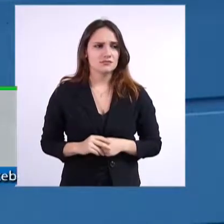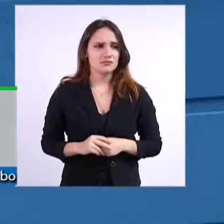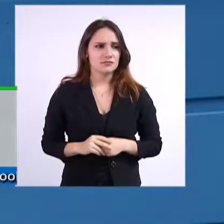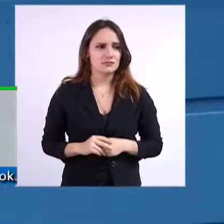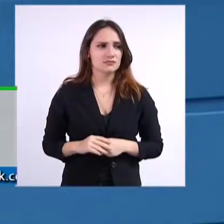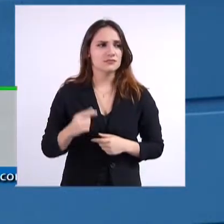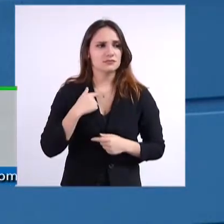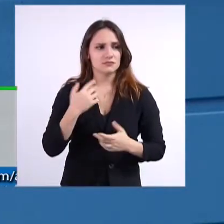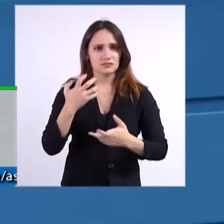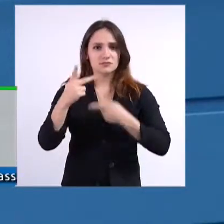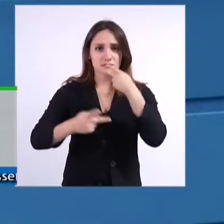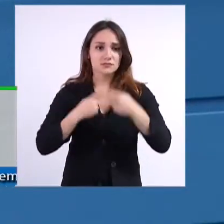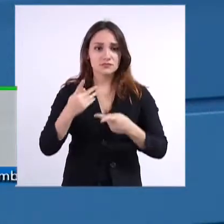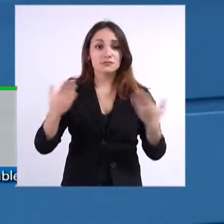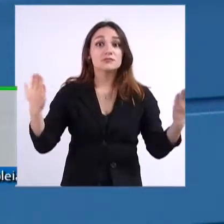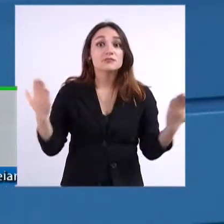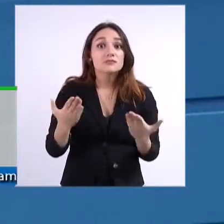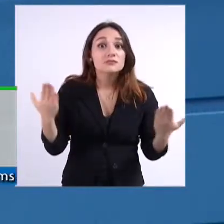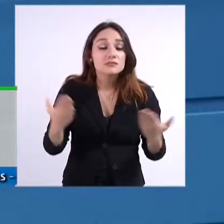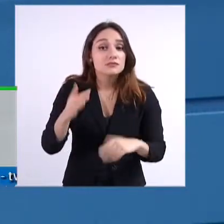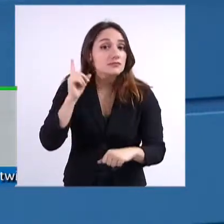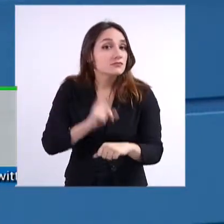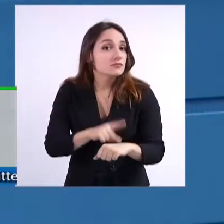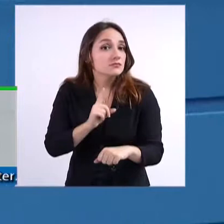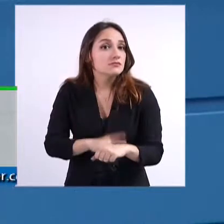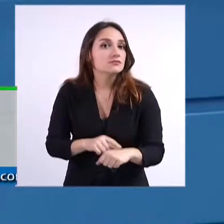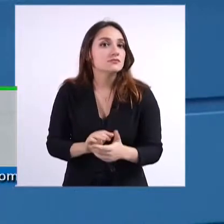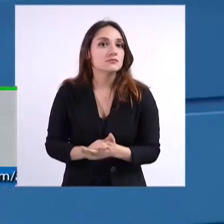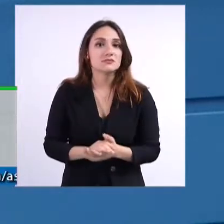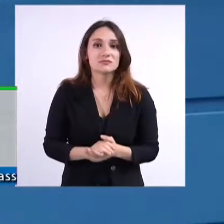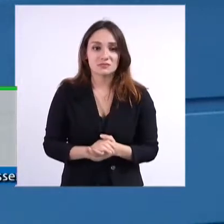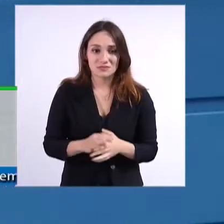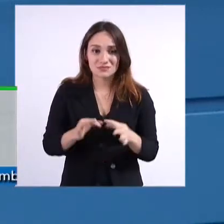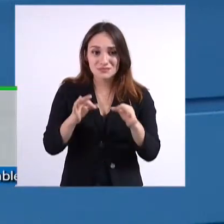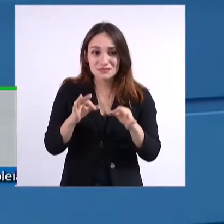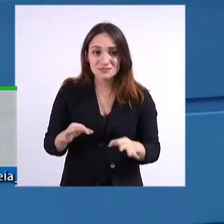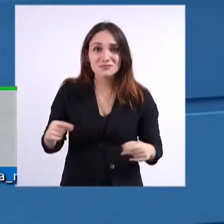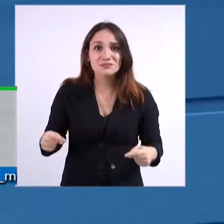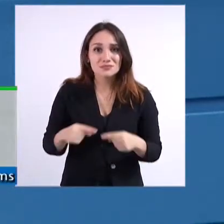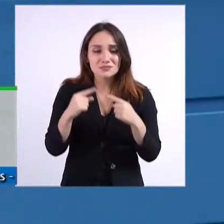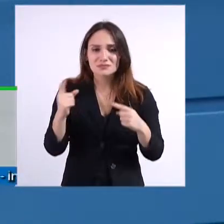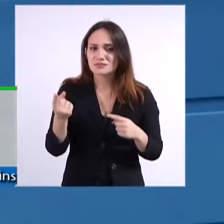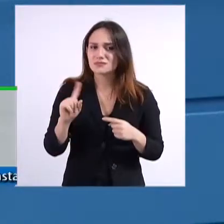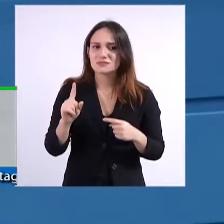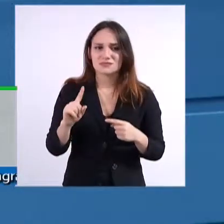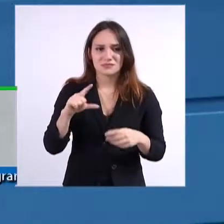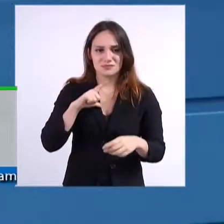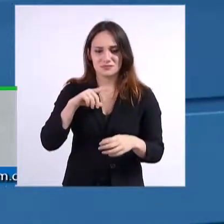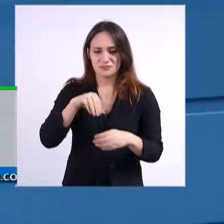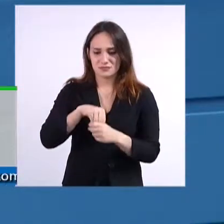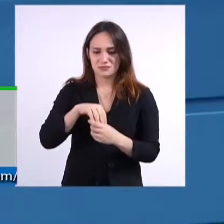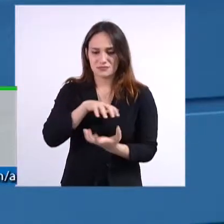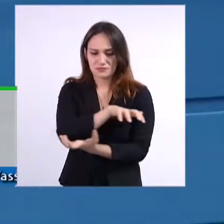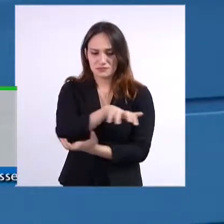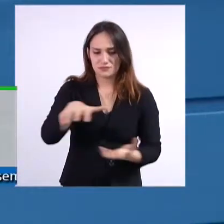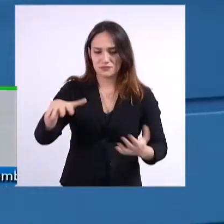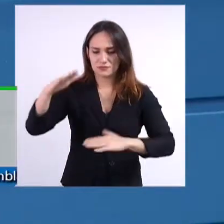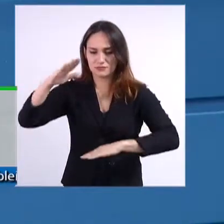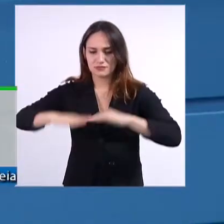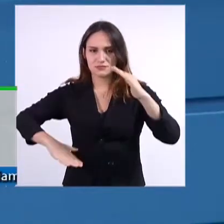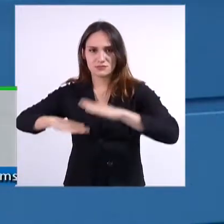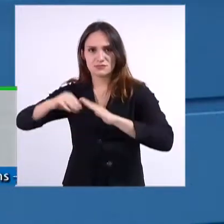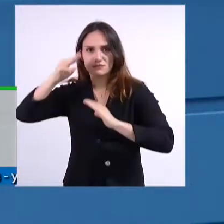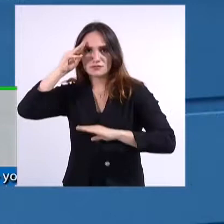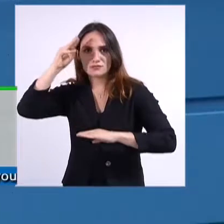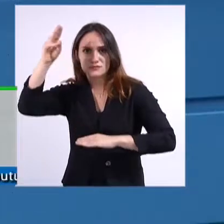quero dizer que o momento, né, não é esse embutir dentro da reforma da Previdência dos militares,